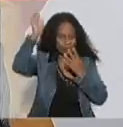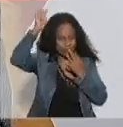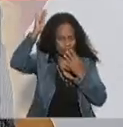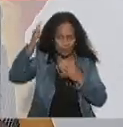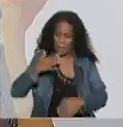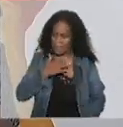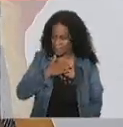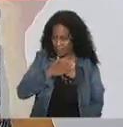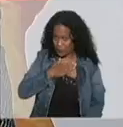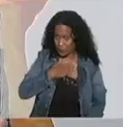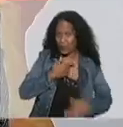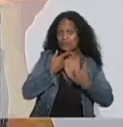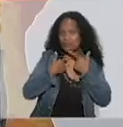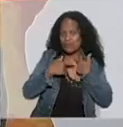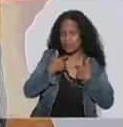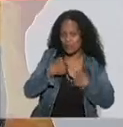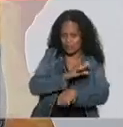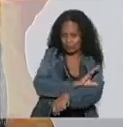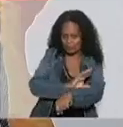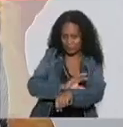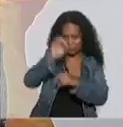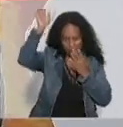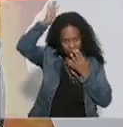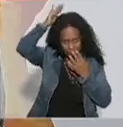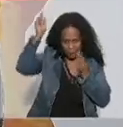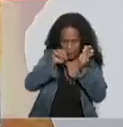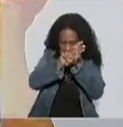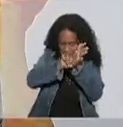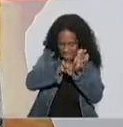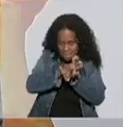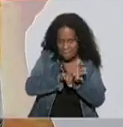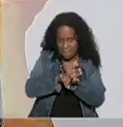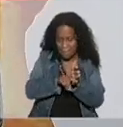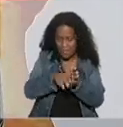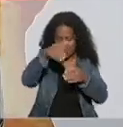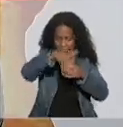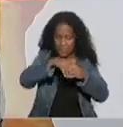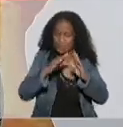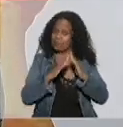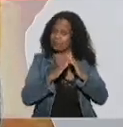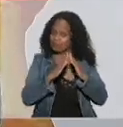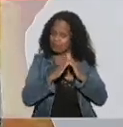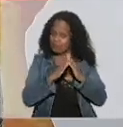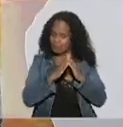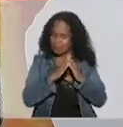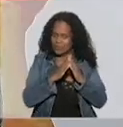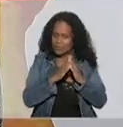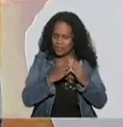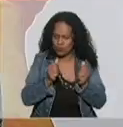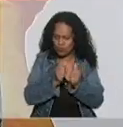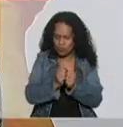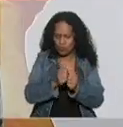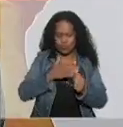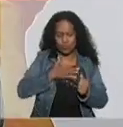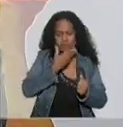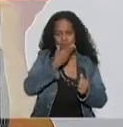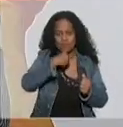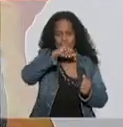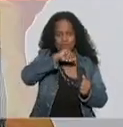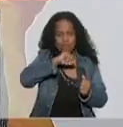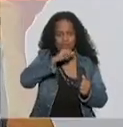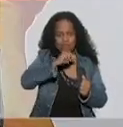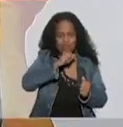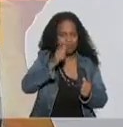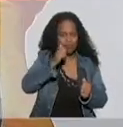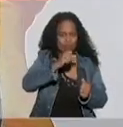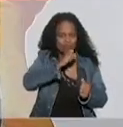que deveria ter na nossa família, e eu acho que em muitas famílias isso acontece. Só que quando eu cheguei na faculdade, durante a graduação